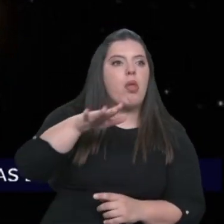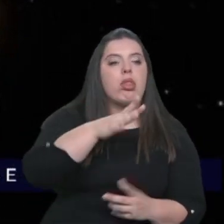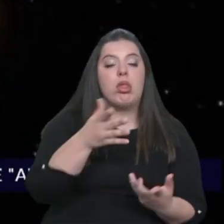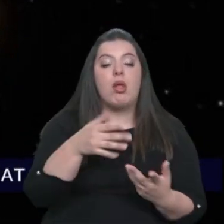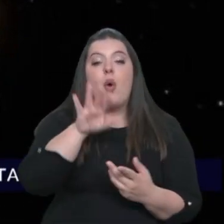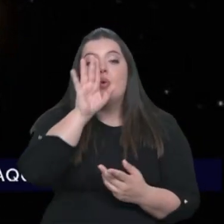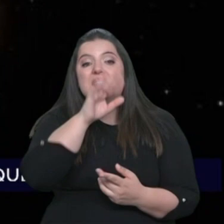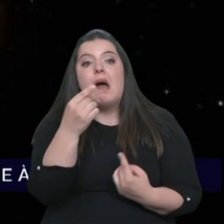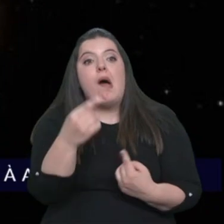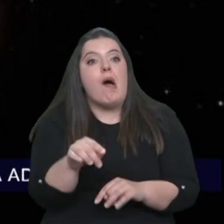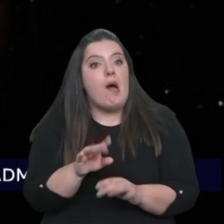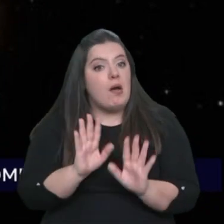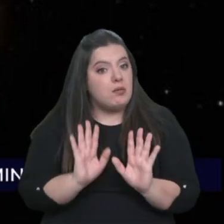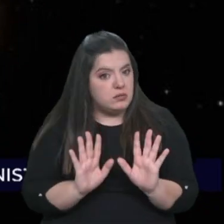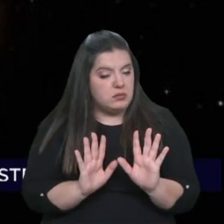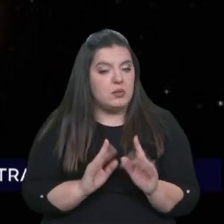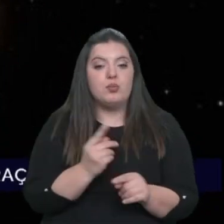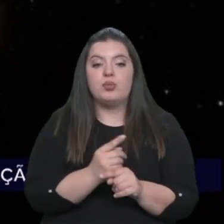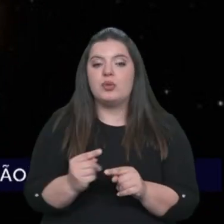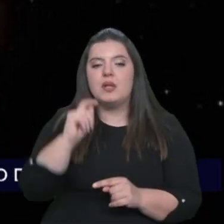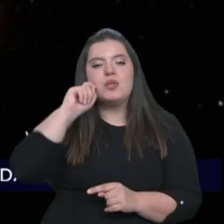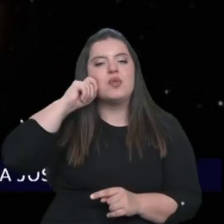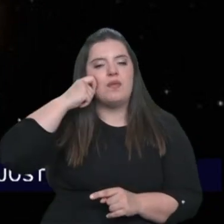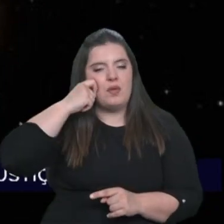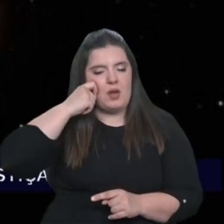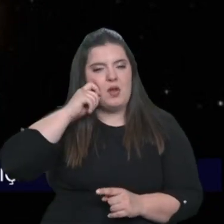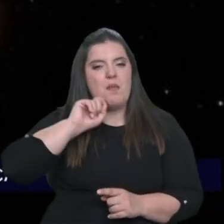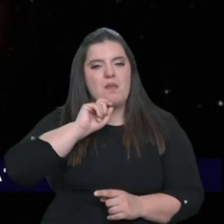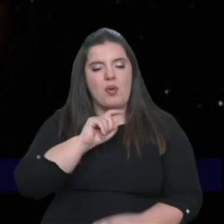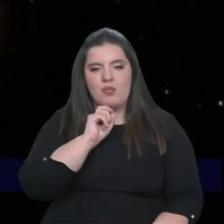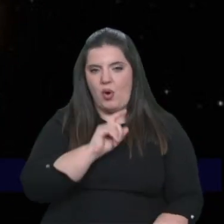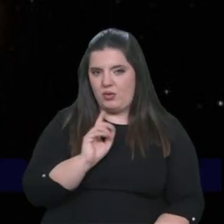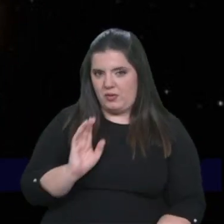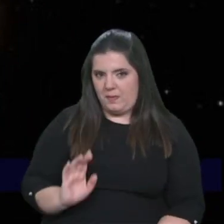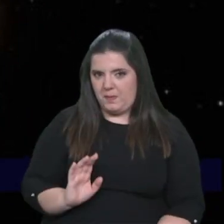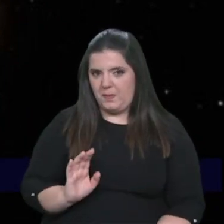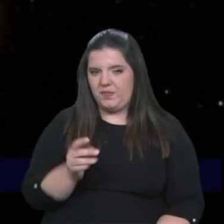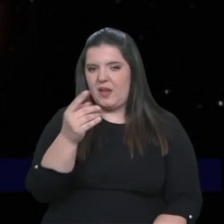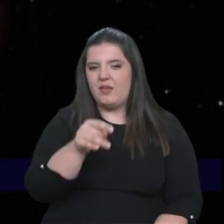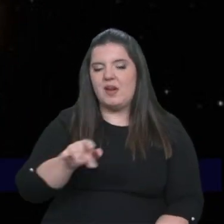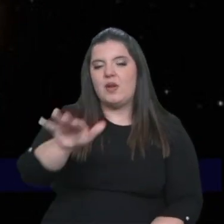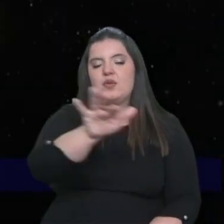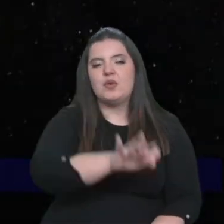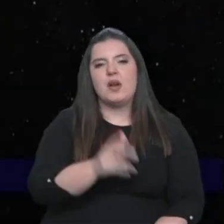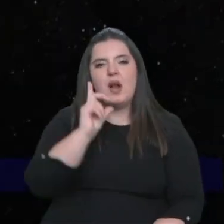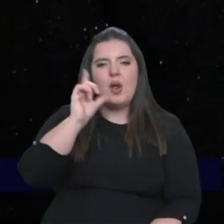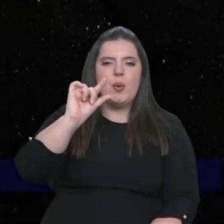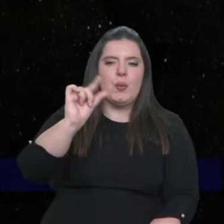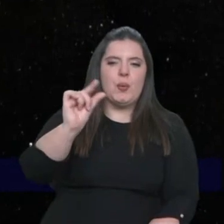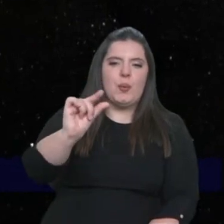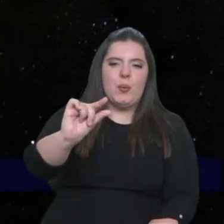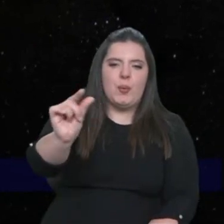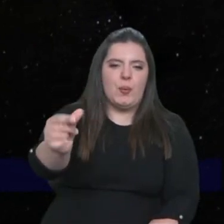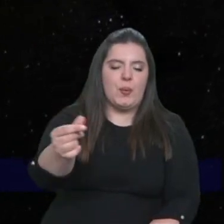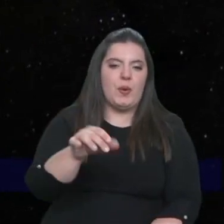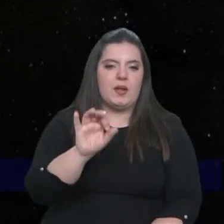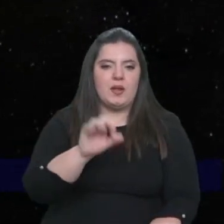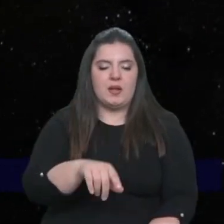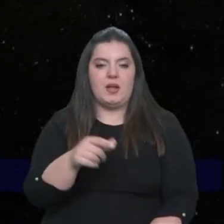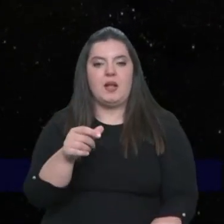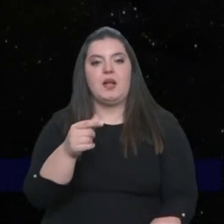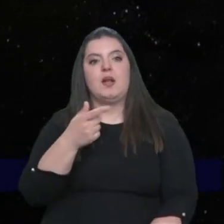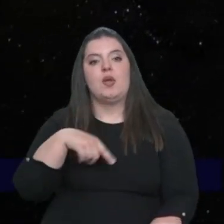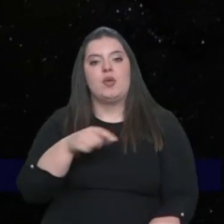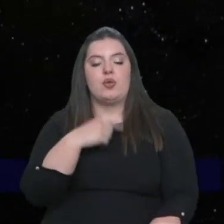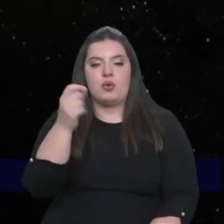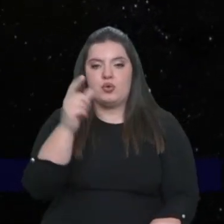que ele existe. Porque é que temos desconfianças que pode existir um corpo de grande massa ali naquela zona tão distante daqui do nosso